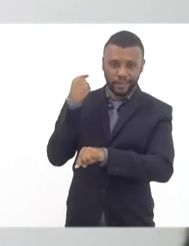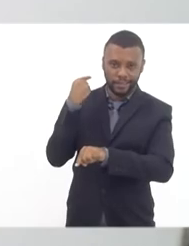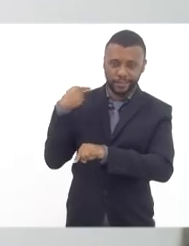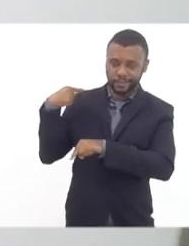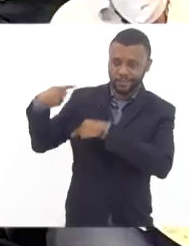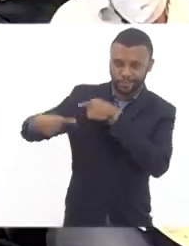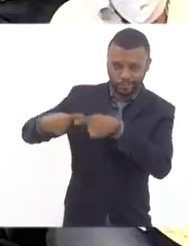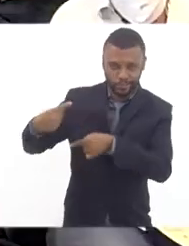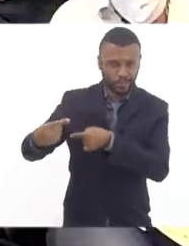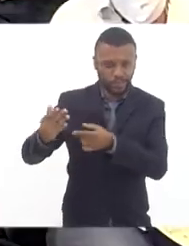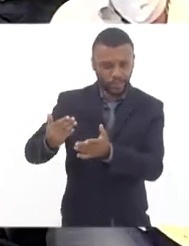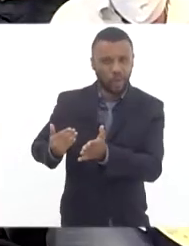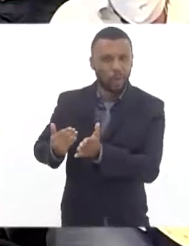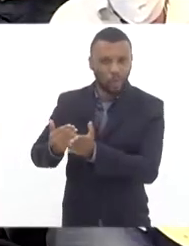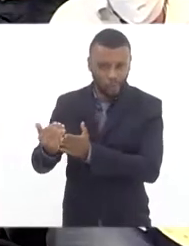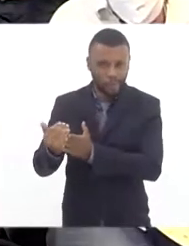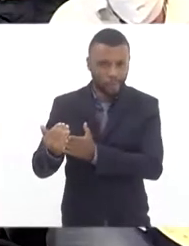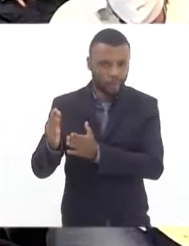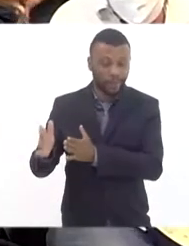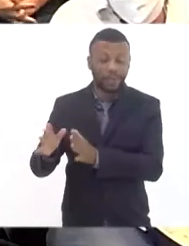entendeu? E